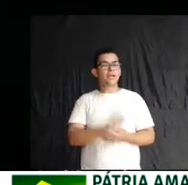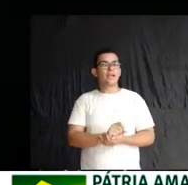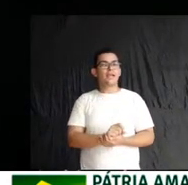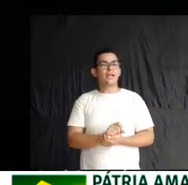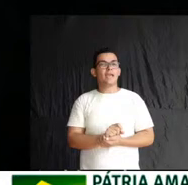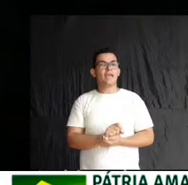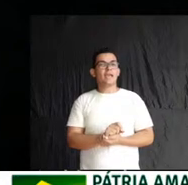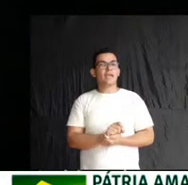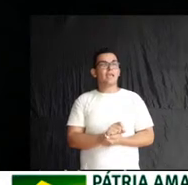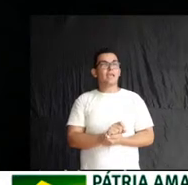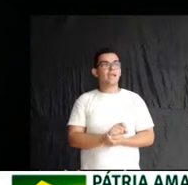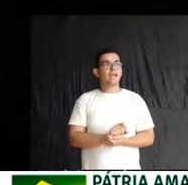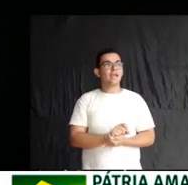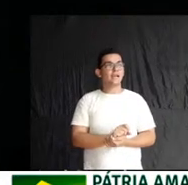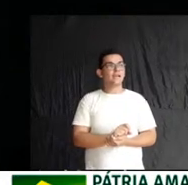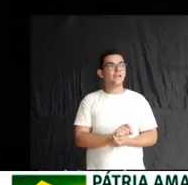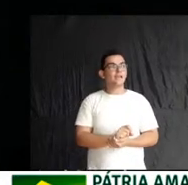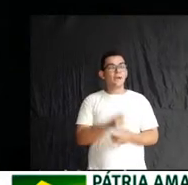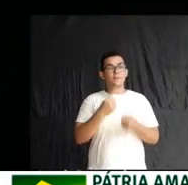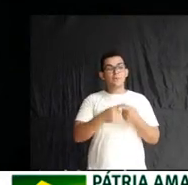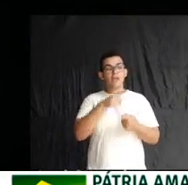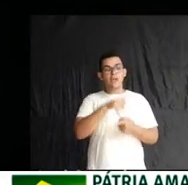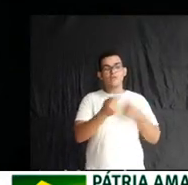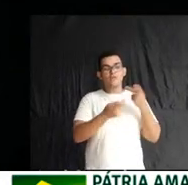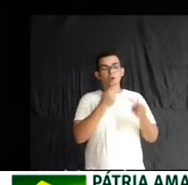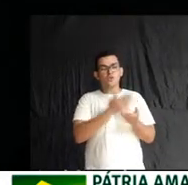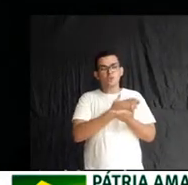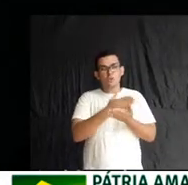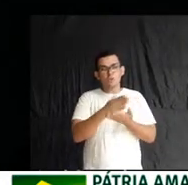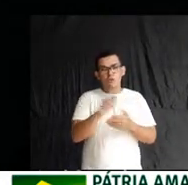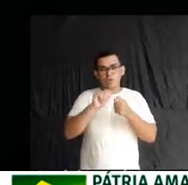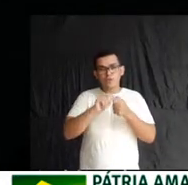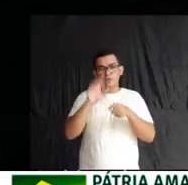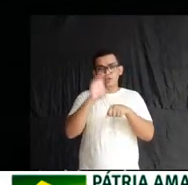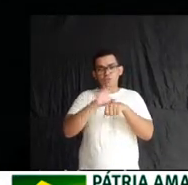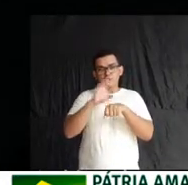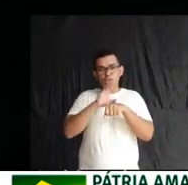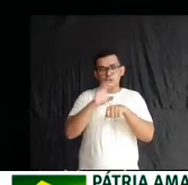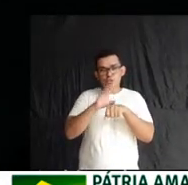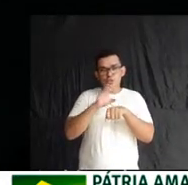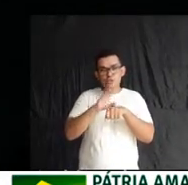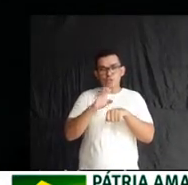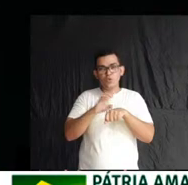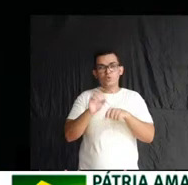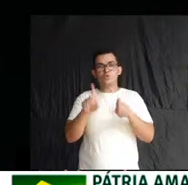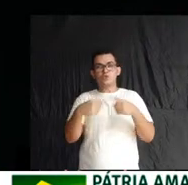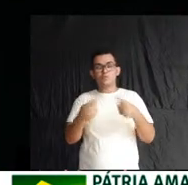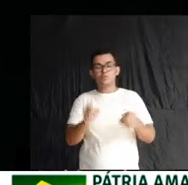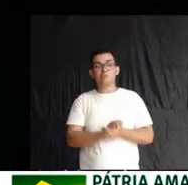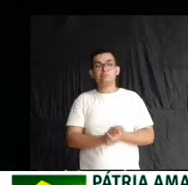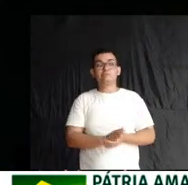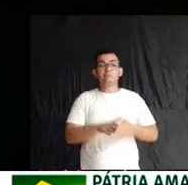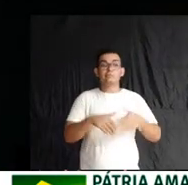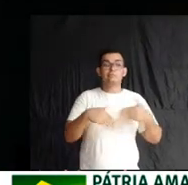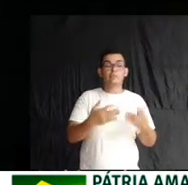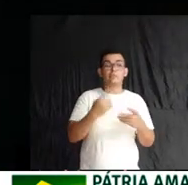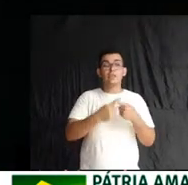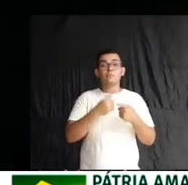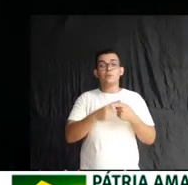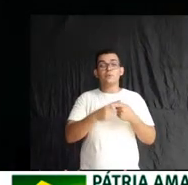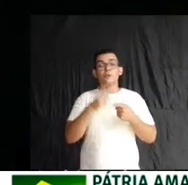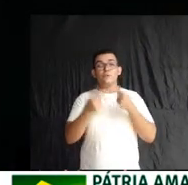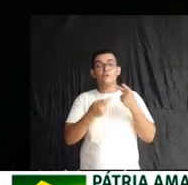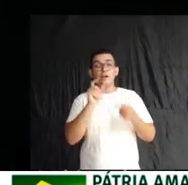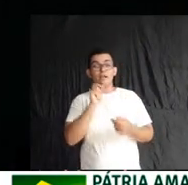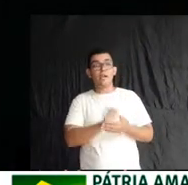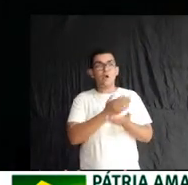começou sem fazer aula de música. Isso é bacana. Eu falo que eu amo zoada de violão. Eu, quando era menino, eu tentava aprender isso aqui. E sem recurso, sem ninguém